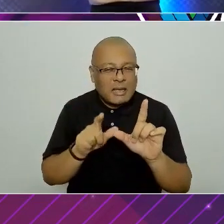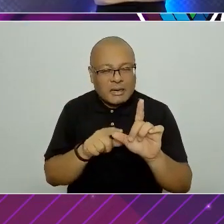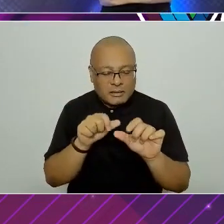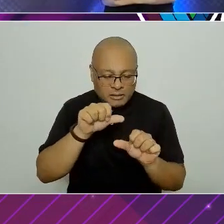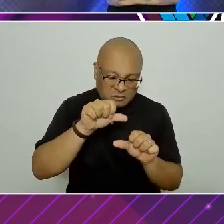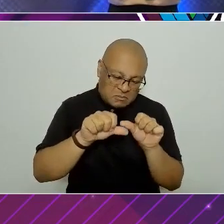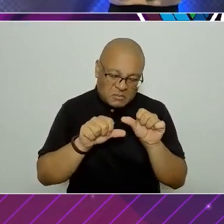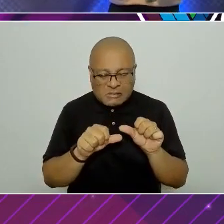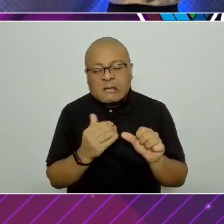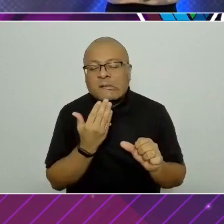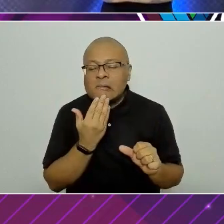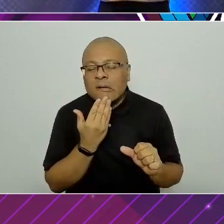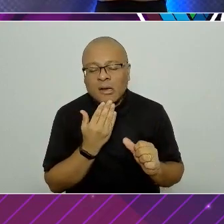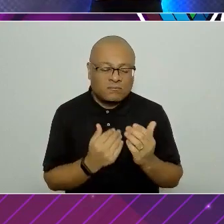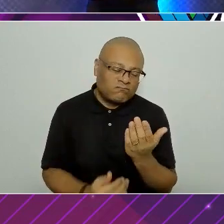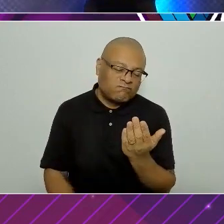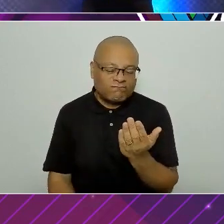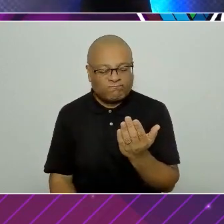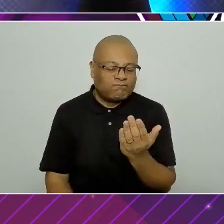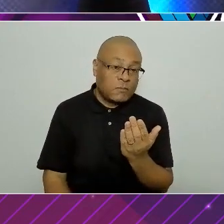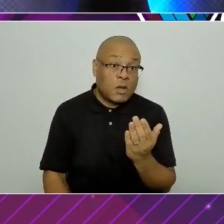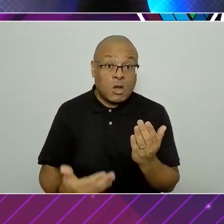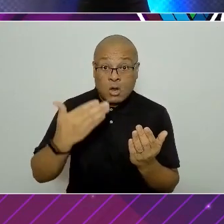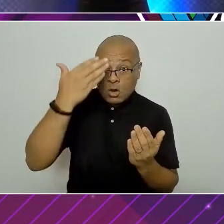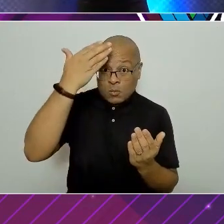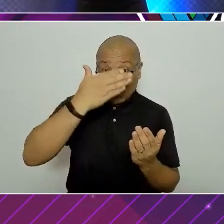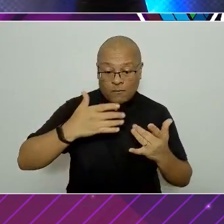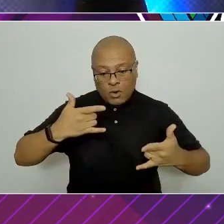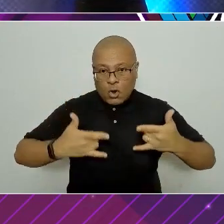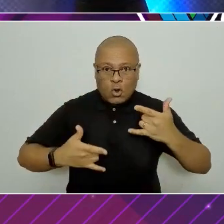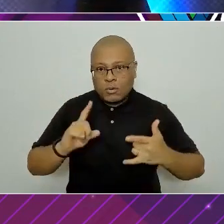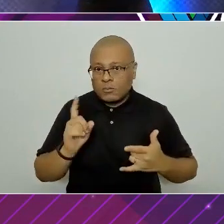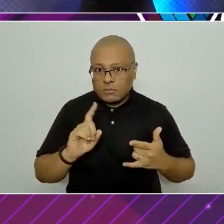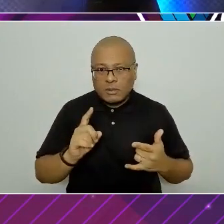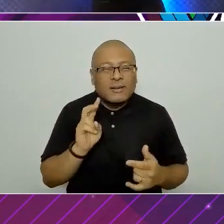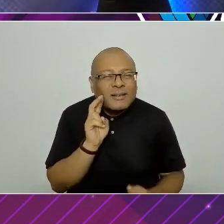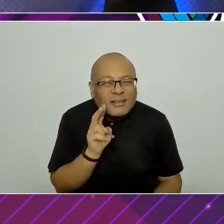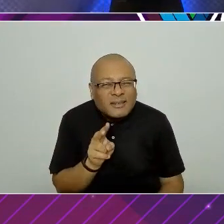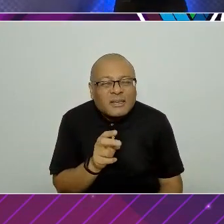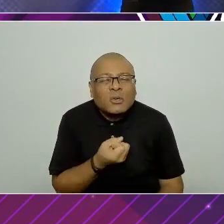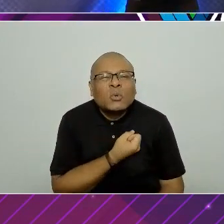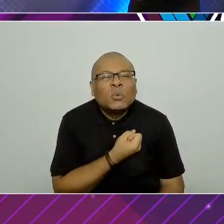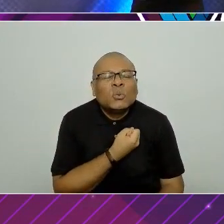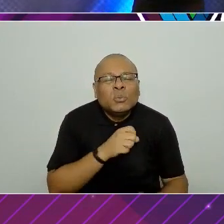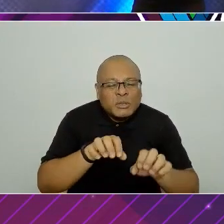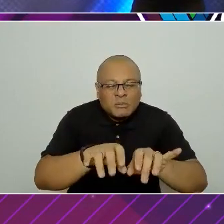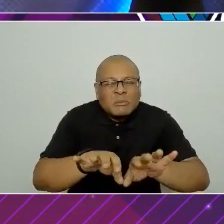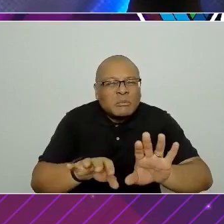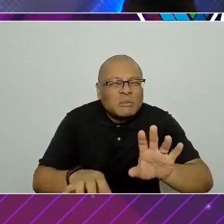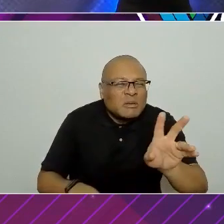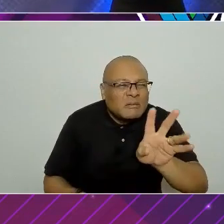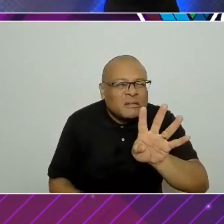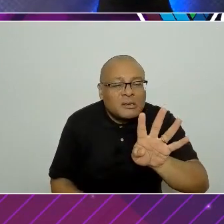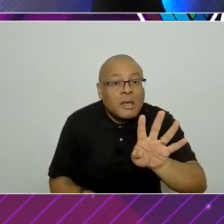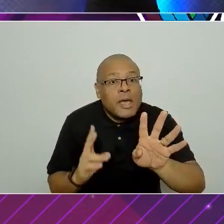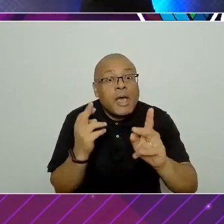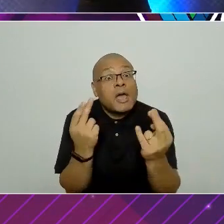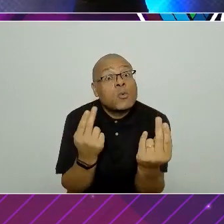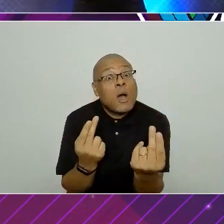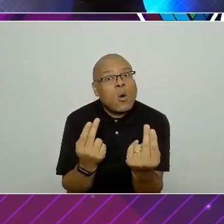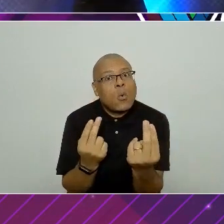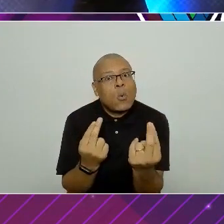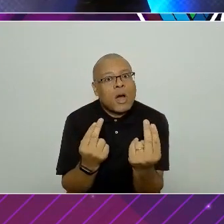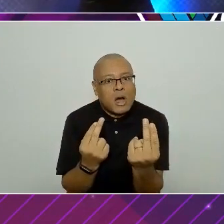pouco deformadas, e para você provar que você não é um robô, você tem que identificar aquilo, né? Então, pensa que é algo do tipo acontecendo,